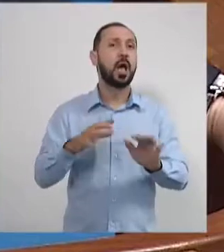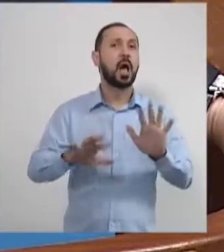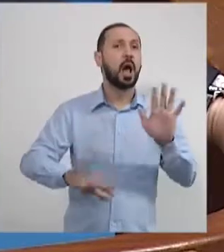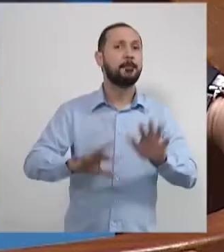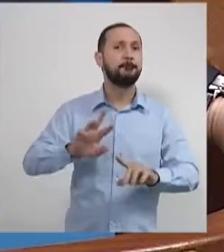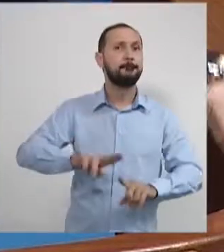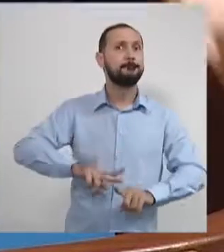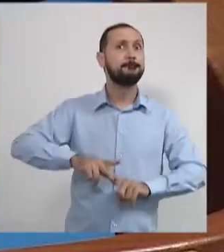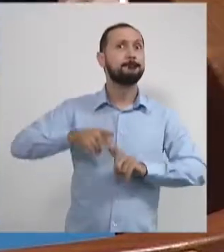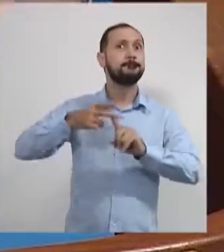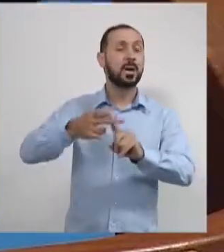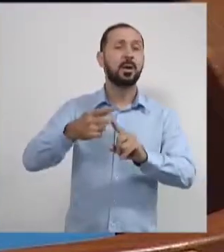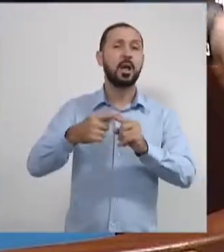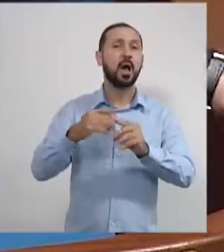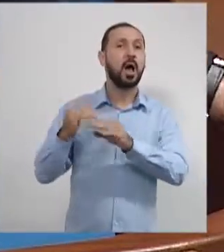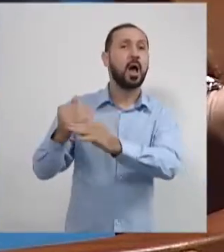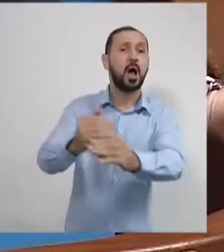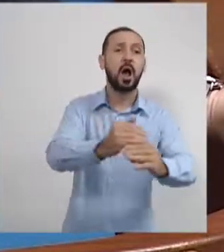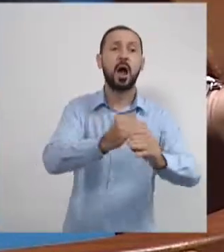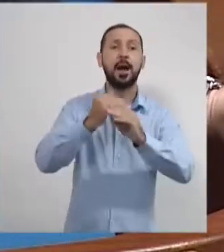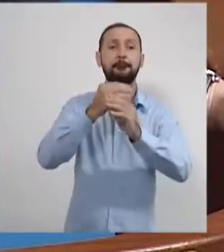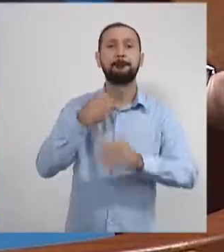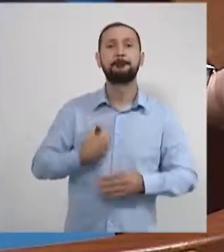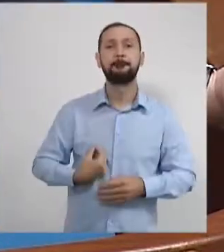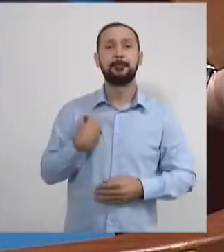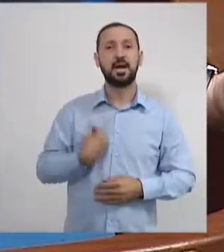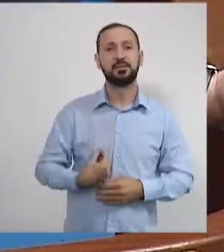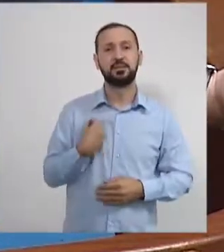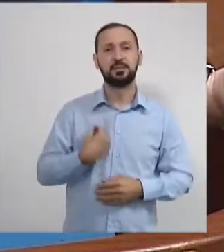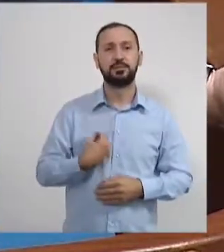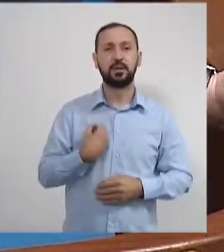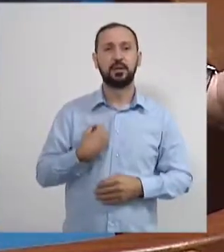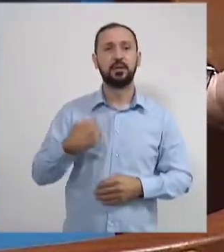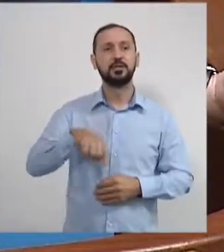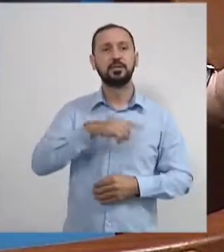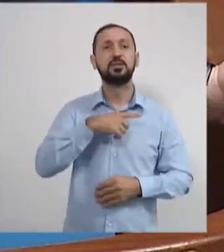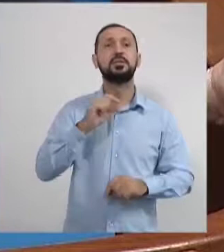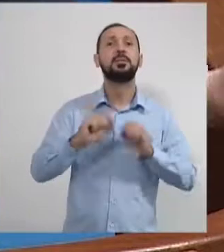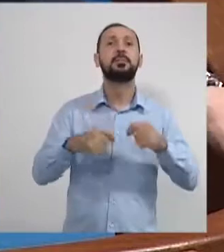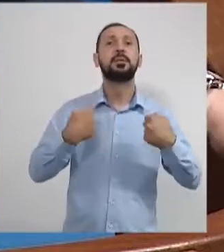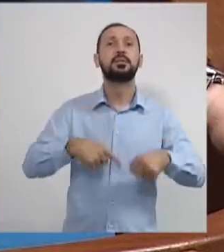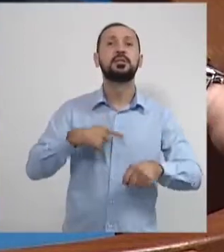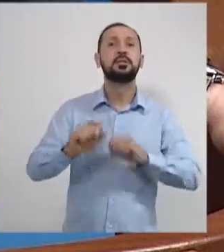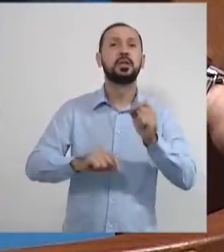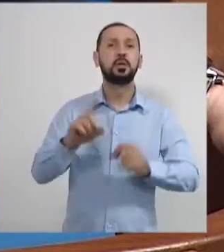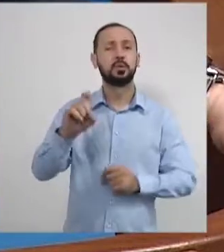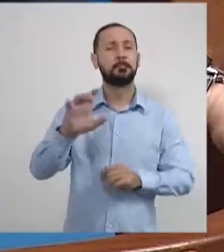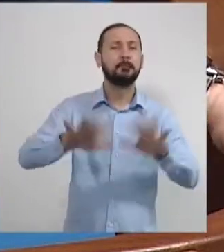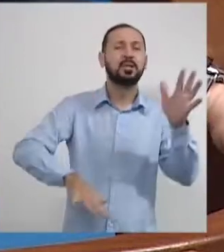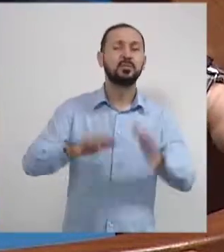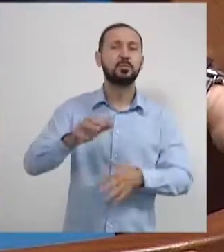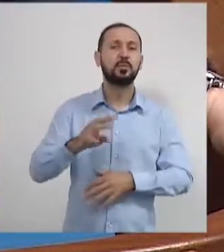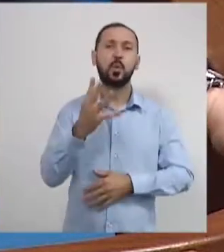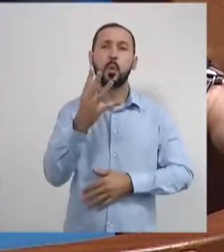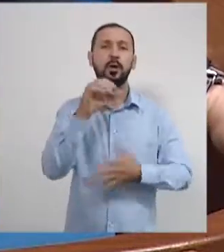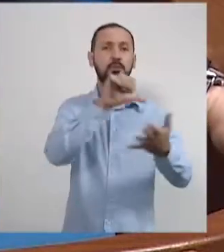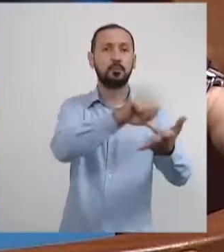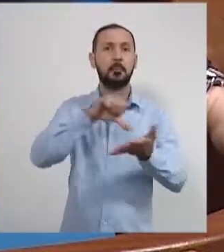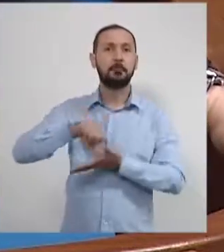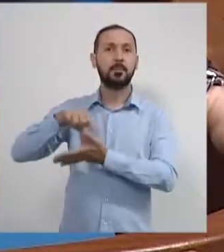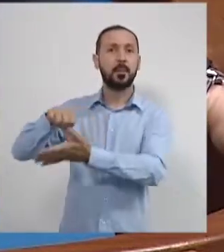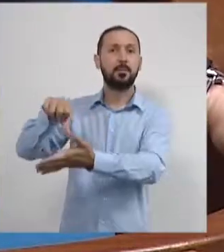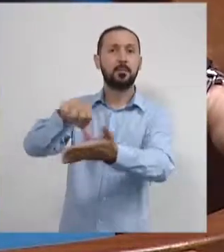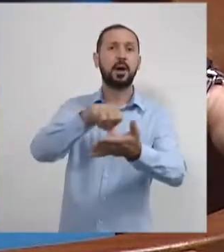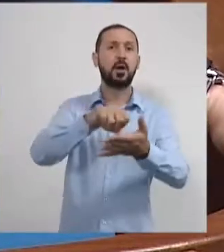público muito maior, a democracia muito mais manifestada, e nós teríamos que ter em Dourados, no mínimo, 4 pontos de